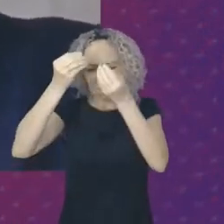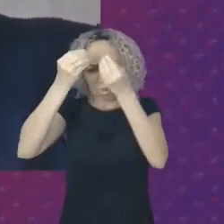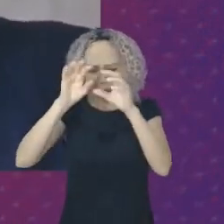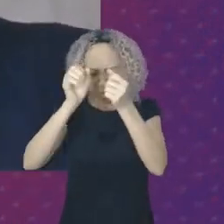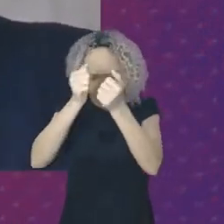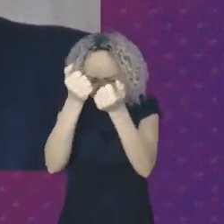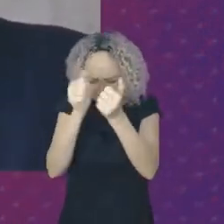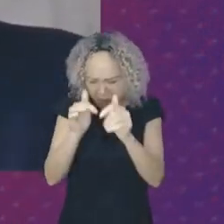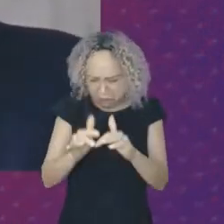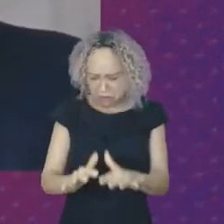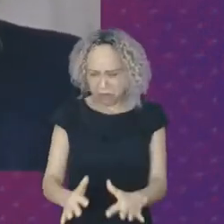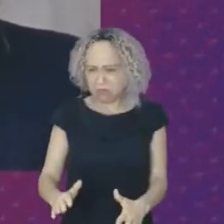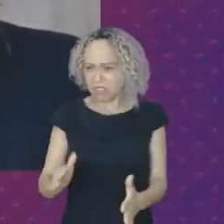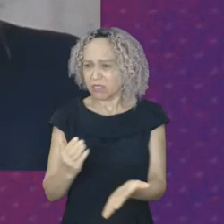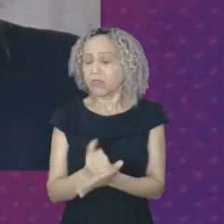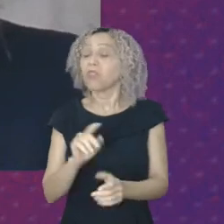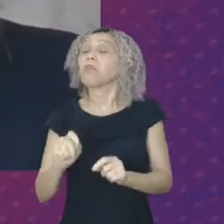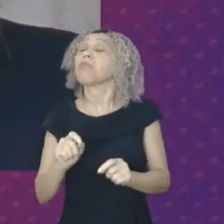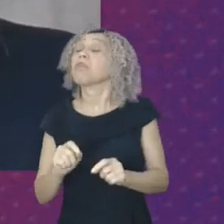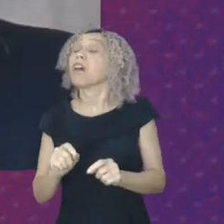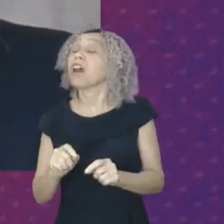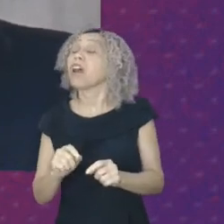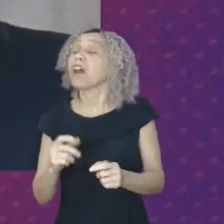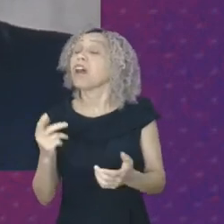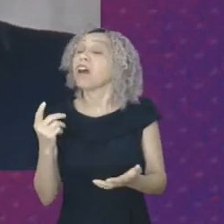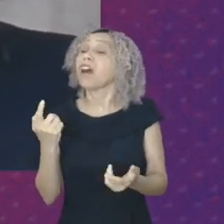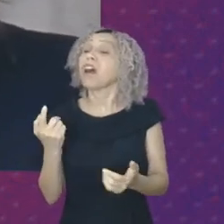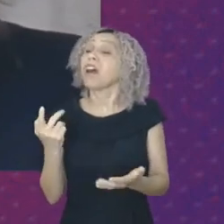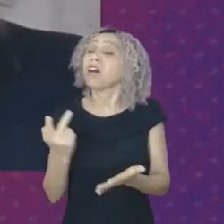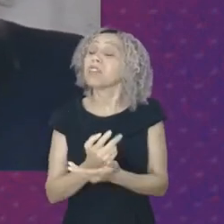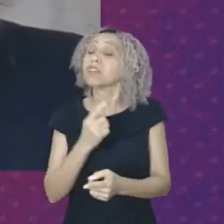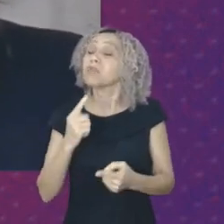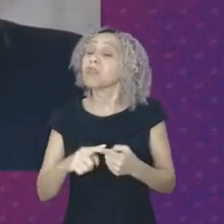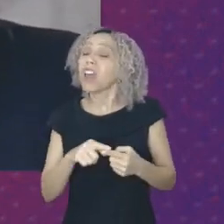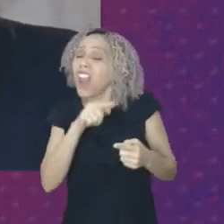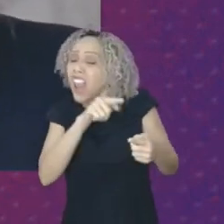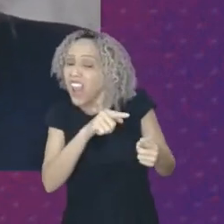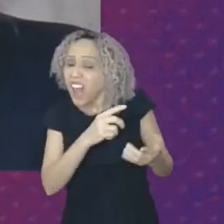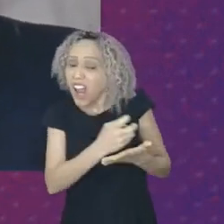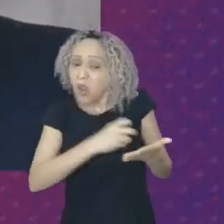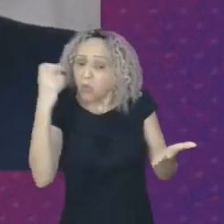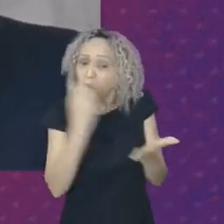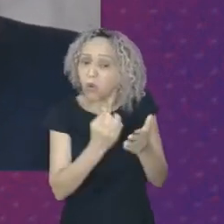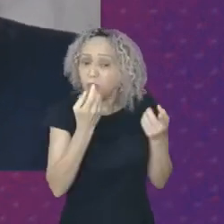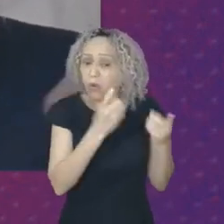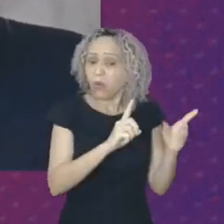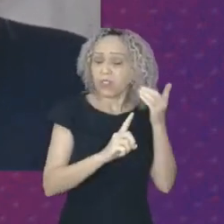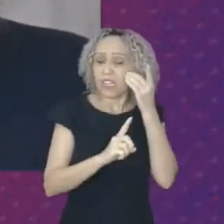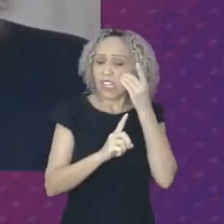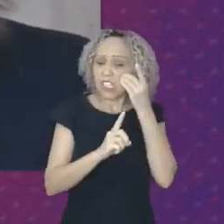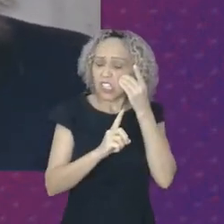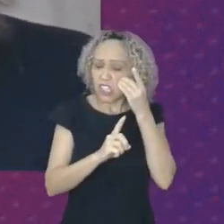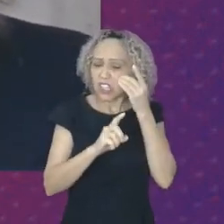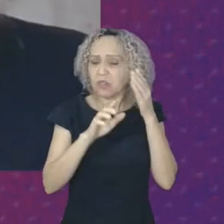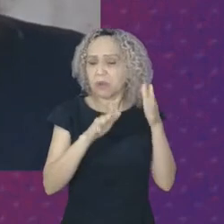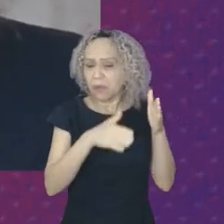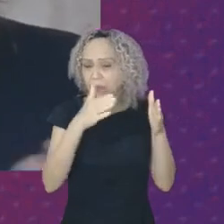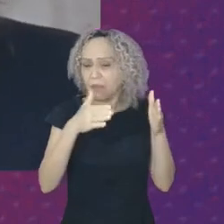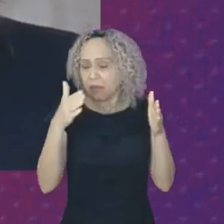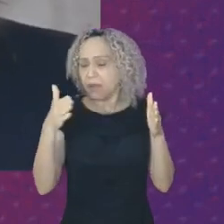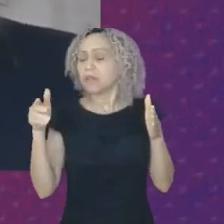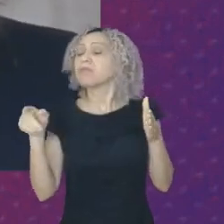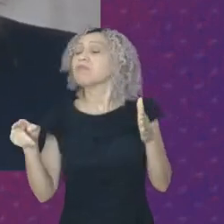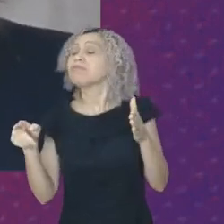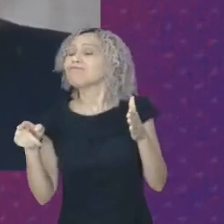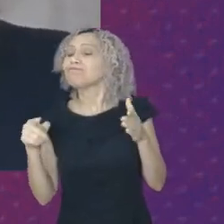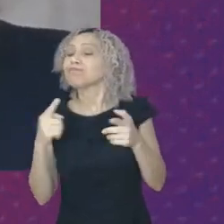conta do golpe contra a presidenta Dilma Rousseff, e que interrompeu